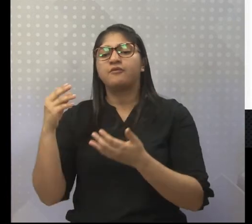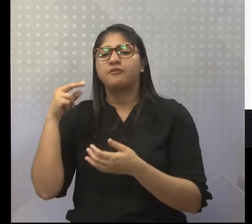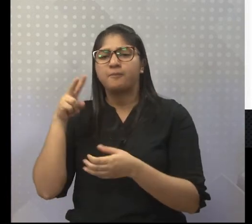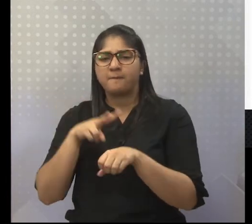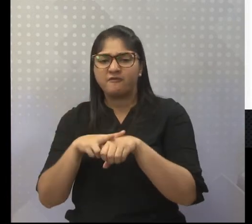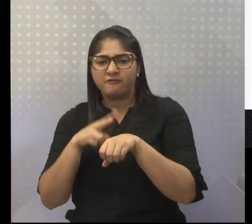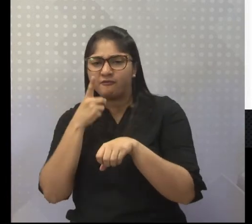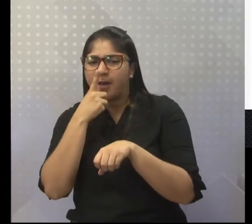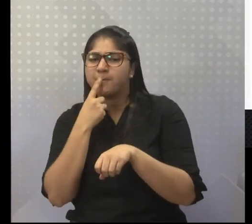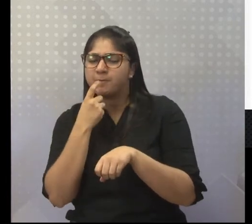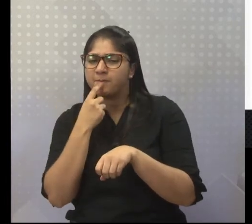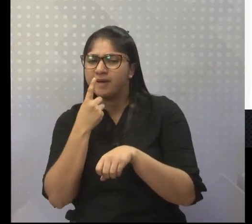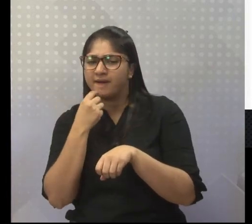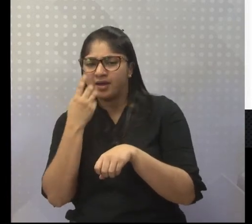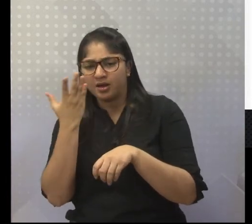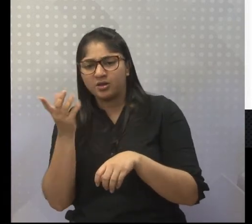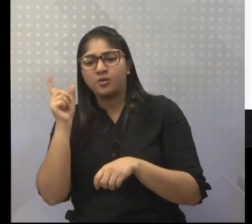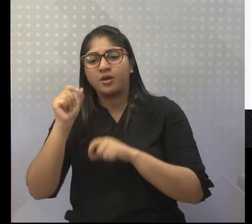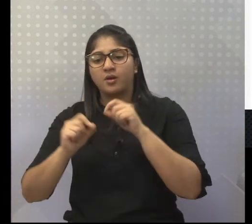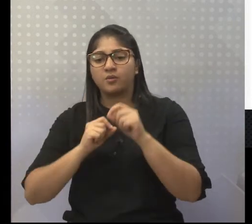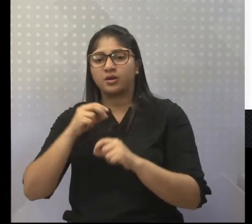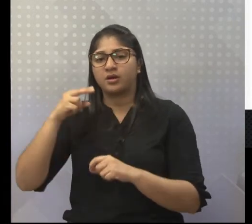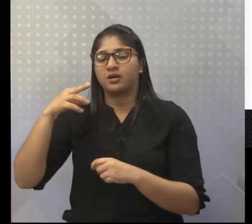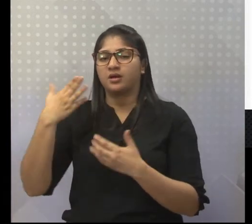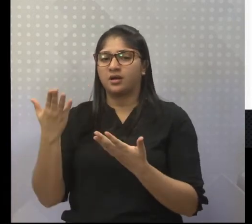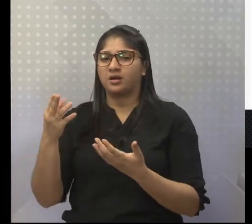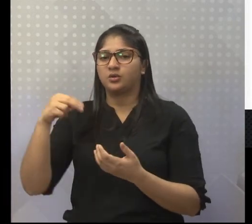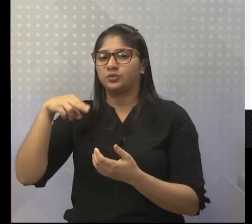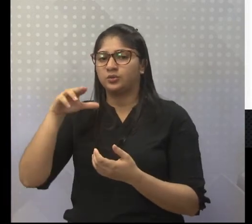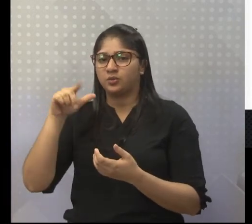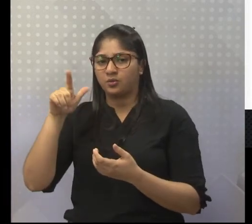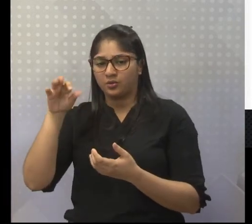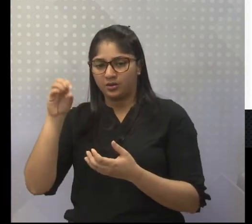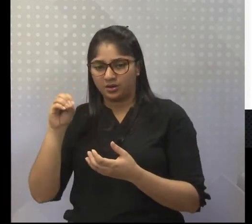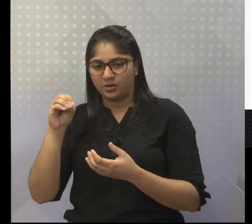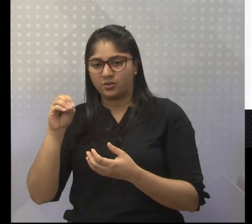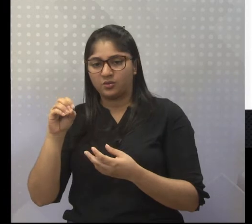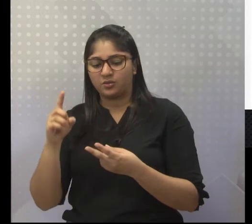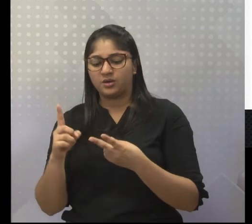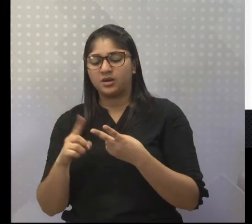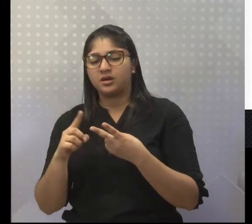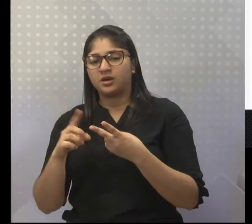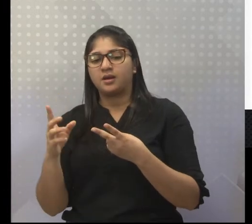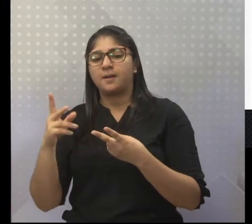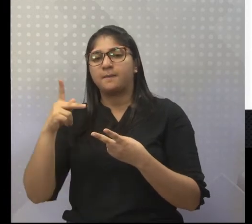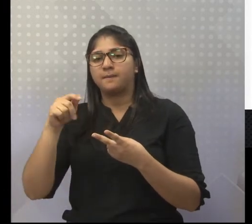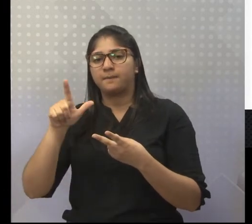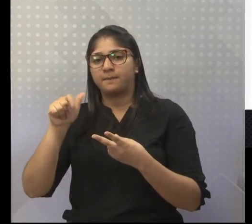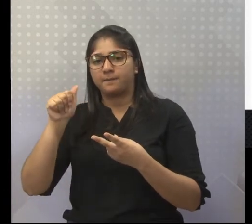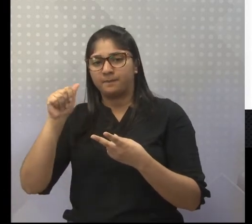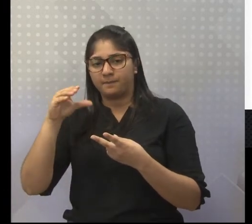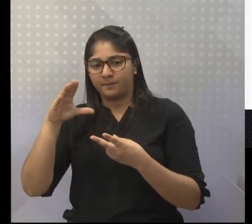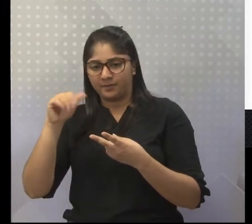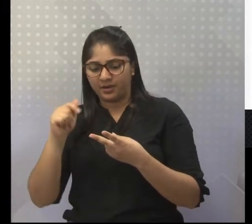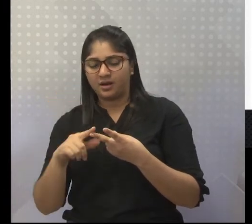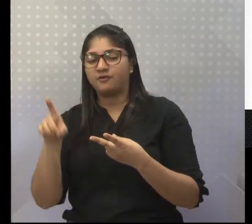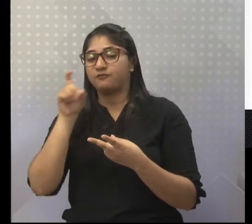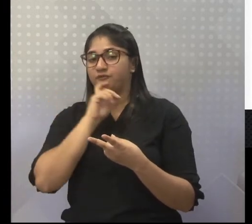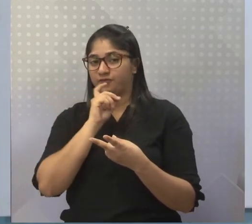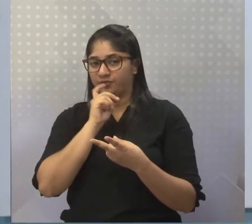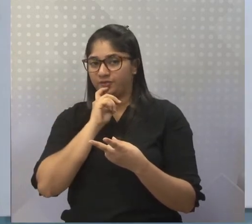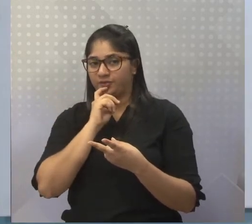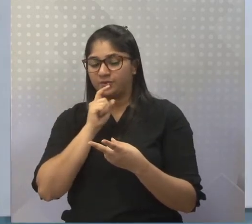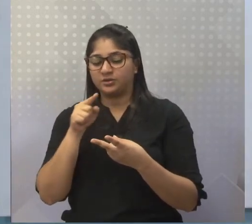amarelada da imagem aí do planeta é o núcleo e eu não tenho nome placa é a parte mais fria que ela vai sempre nessa em